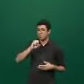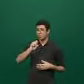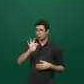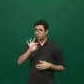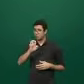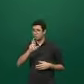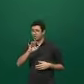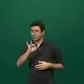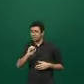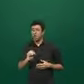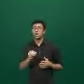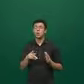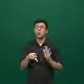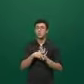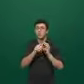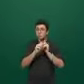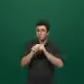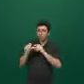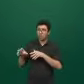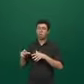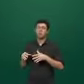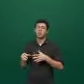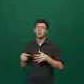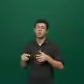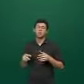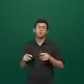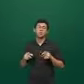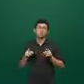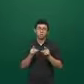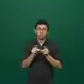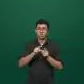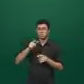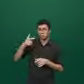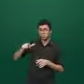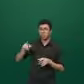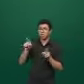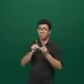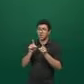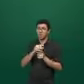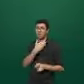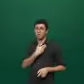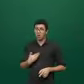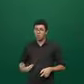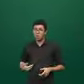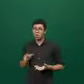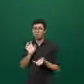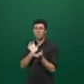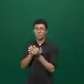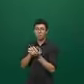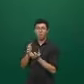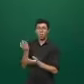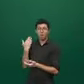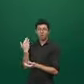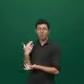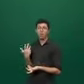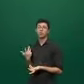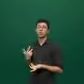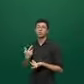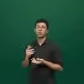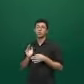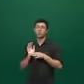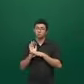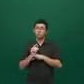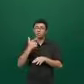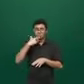ministro Mendonça Filho, que foi governador, inclusive, em Pernambuco, teve uma parte importante da história, inclusive, das escolas de tempo